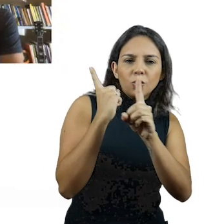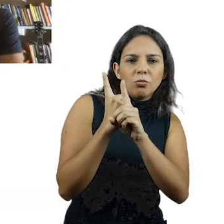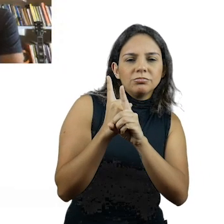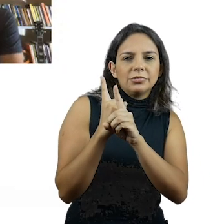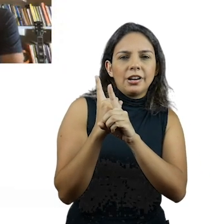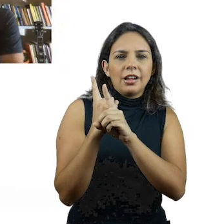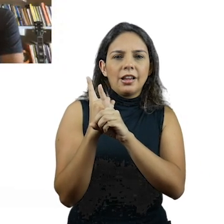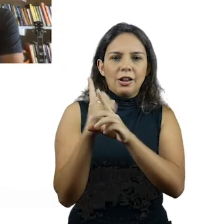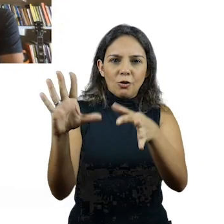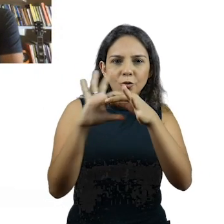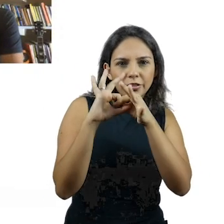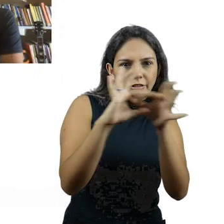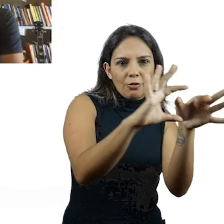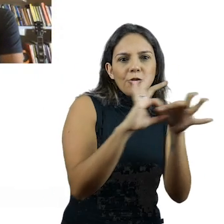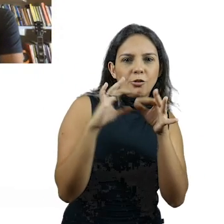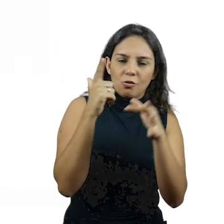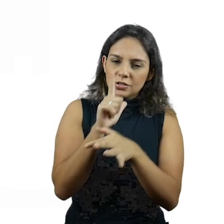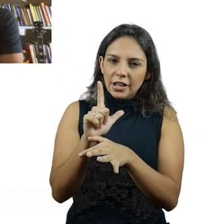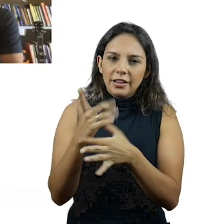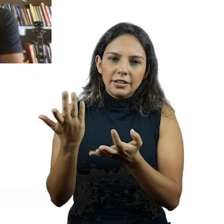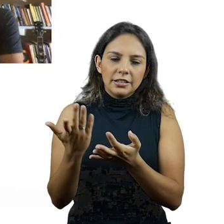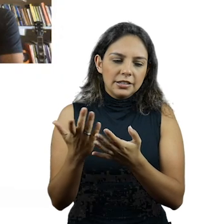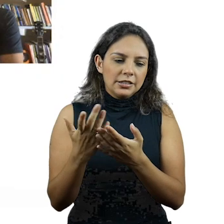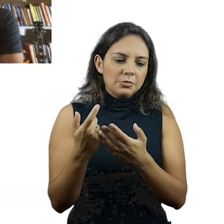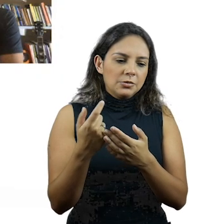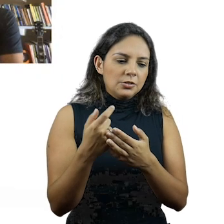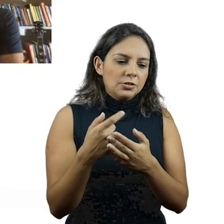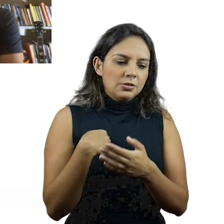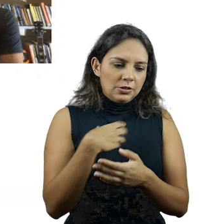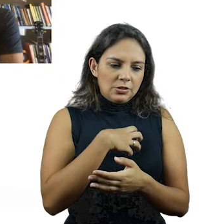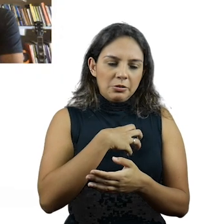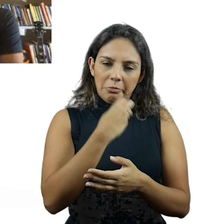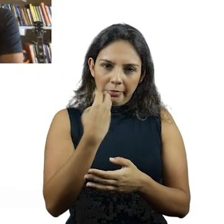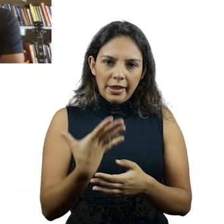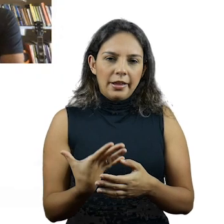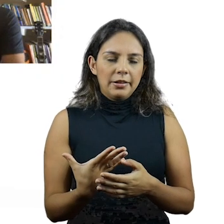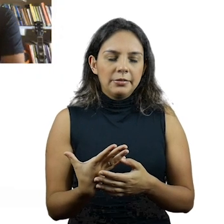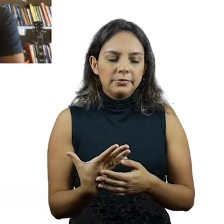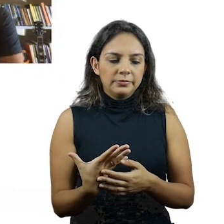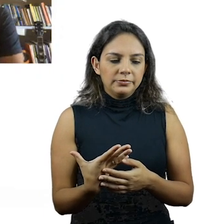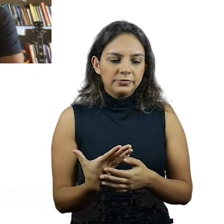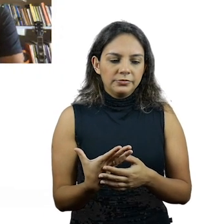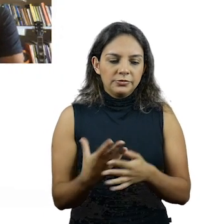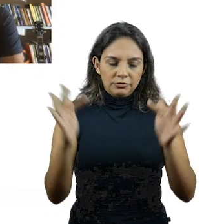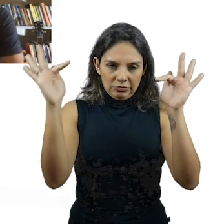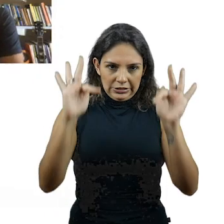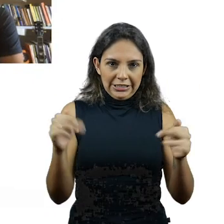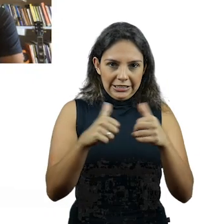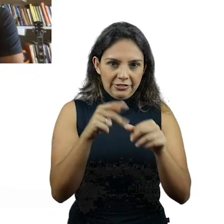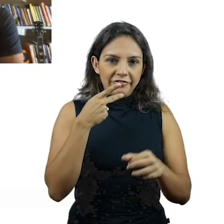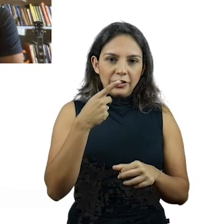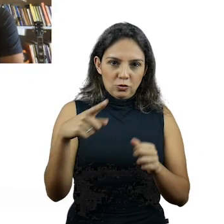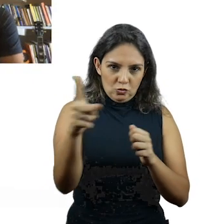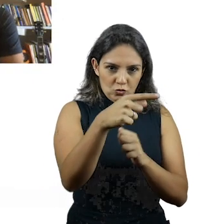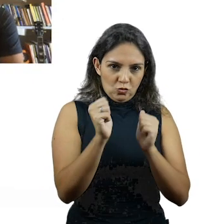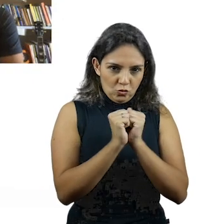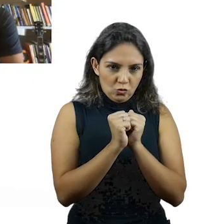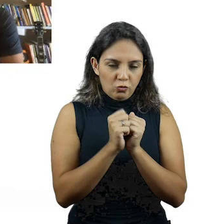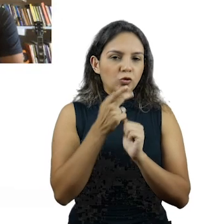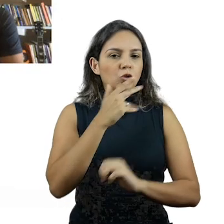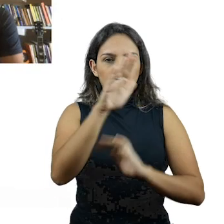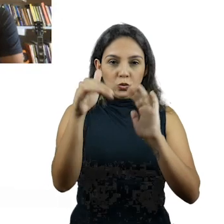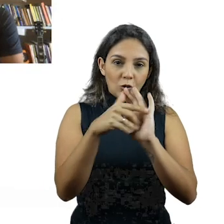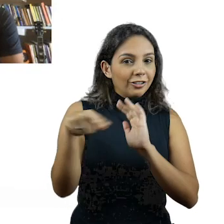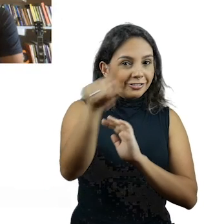esperança muito forte, né, que a gente tem que alimentar todo dia. Então, eu estou me sentindo bem, claro. Estou feliz de estar aqui falando com você, falando com todo mundo que está